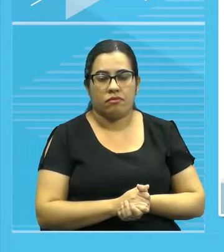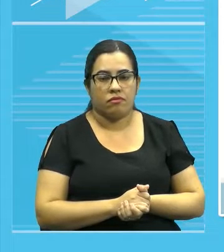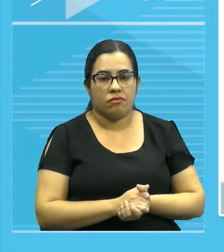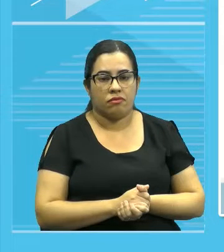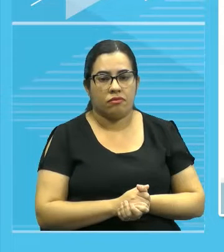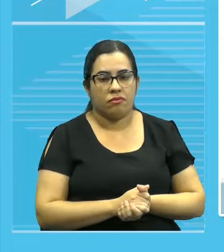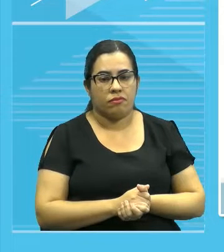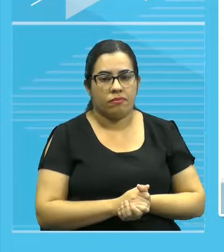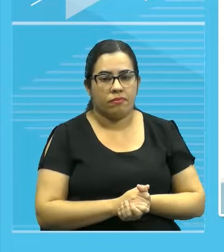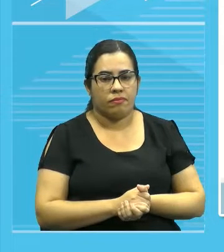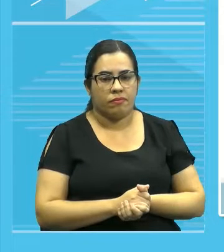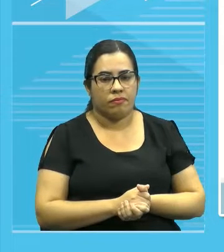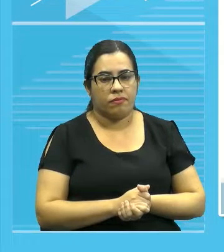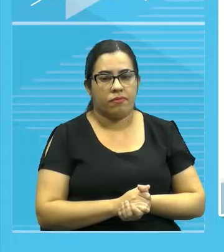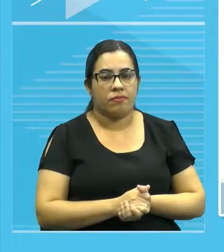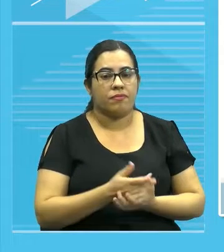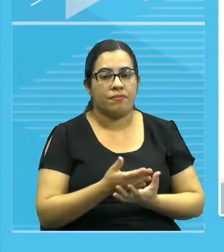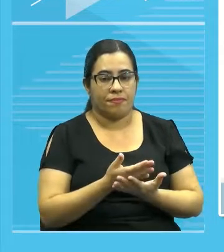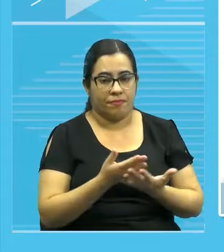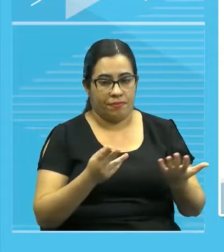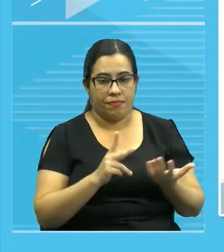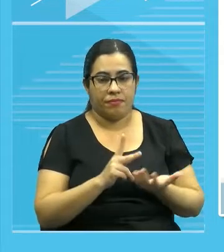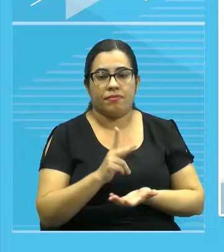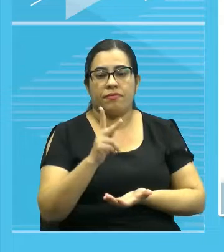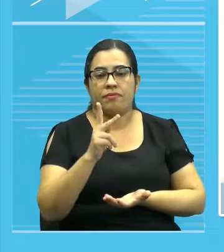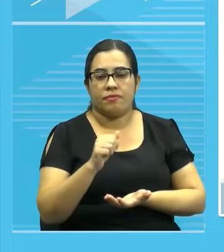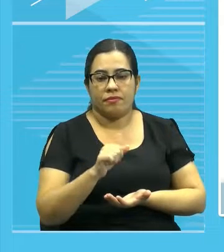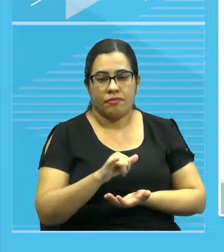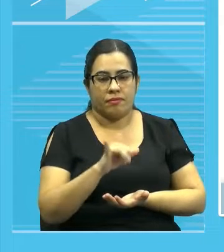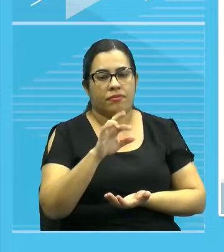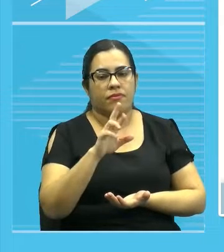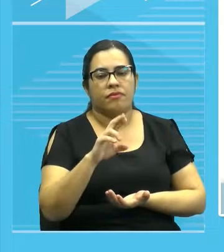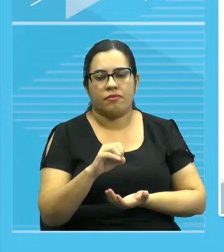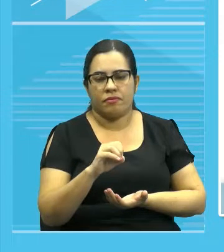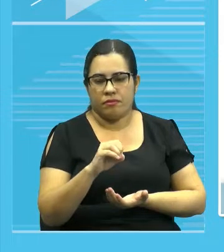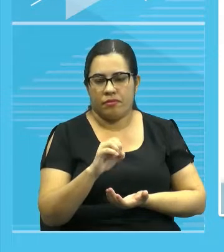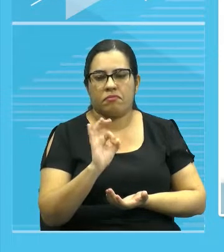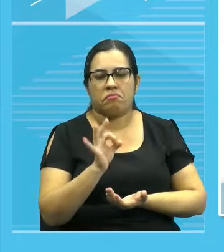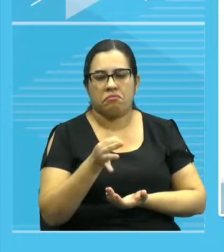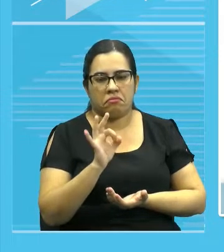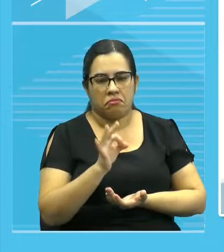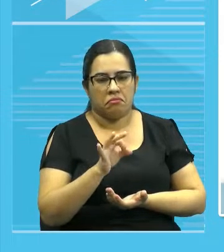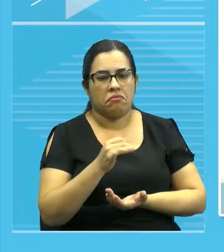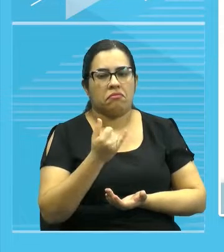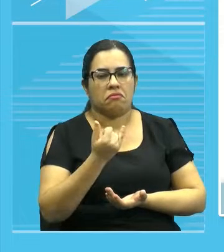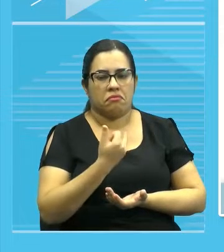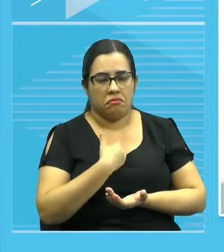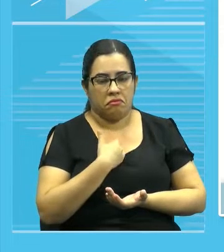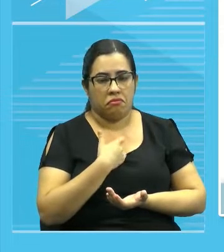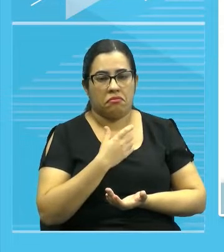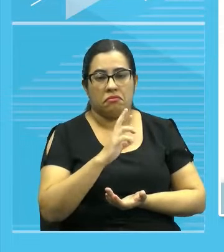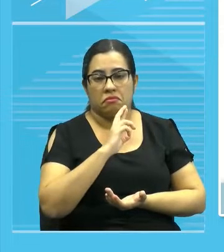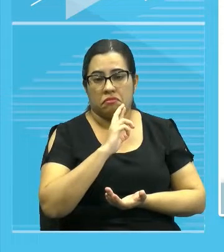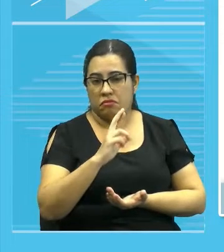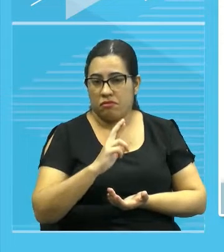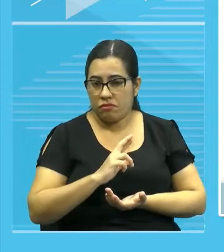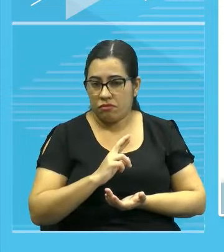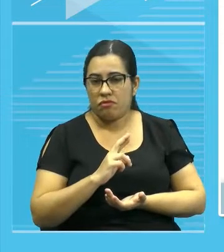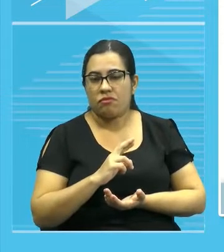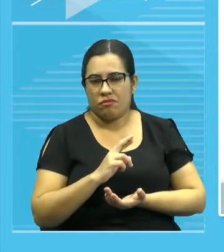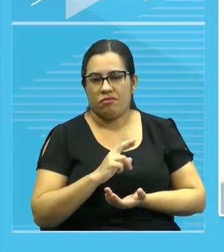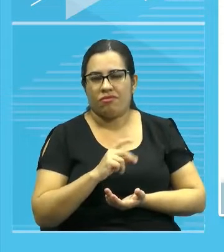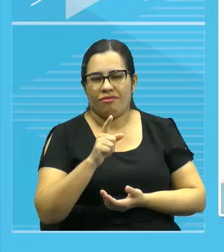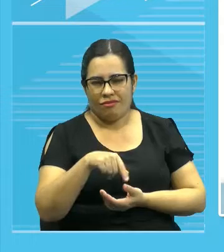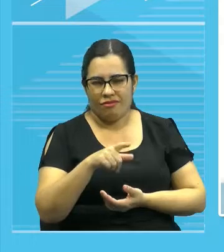olha Cairo É você tem razão o Caio O Caio tá respondendo aqui no YouTube